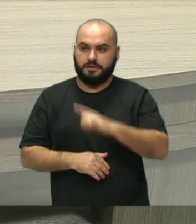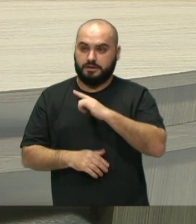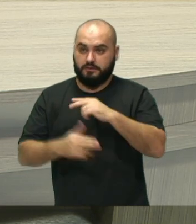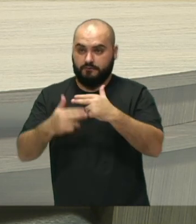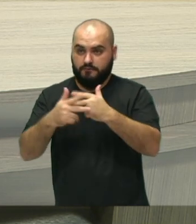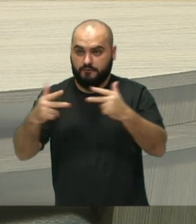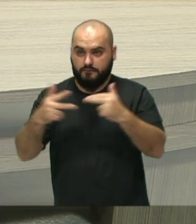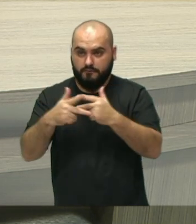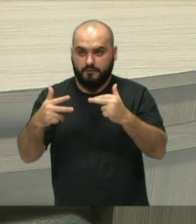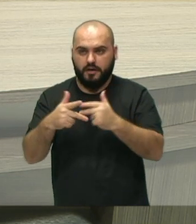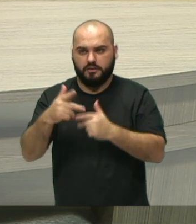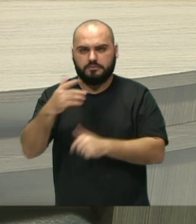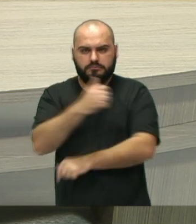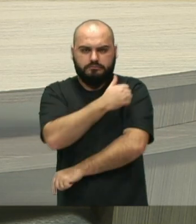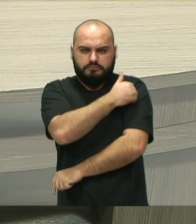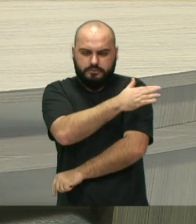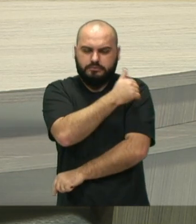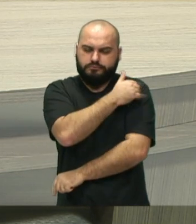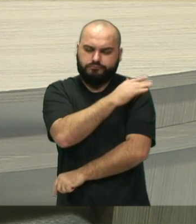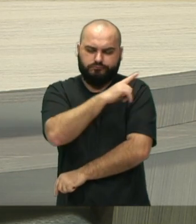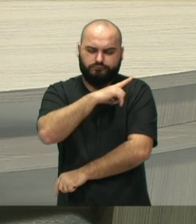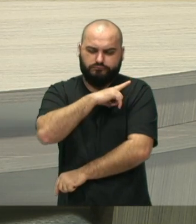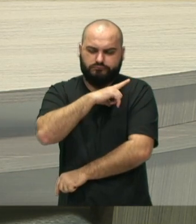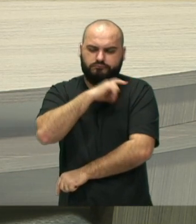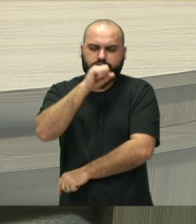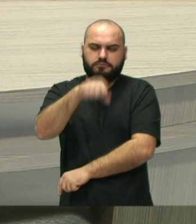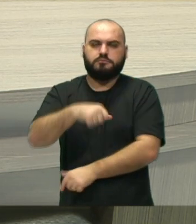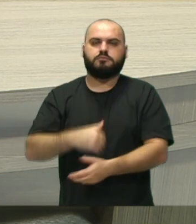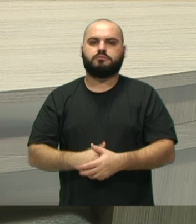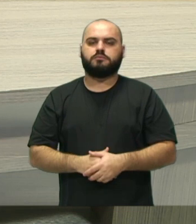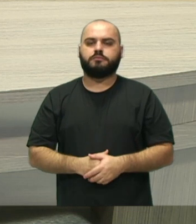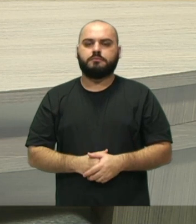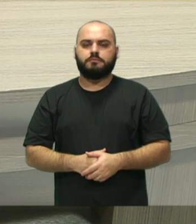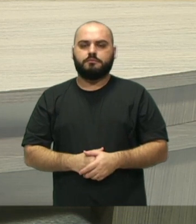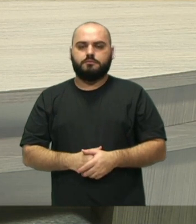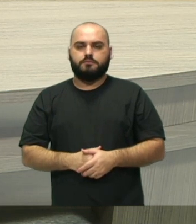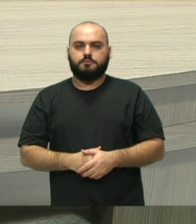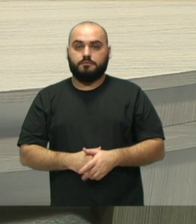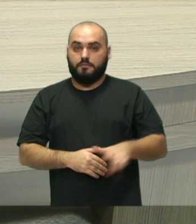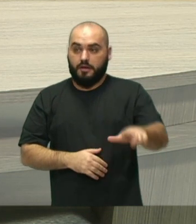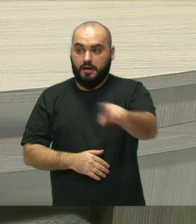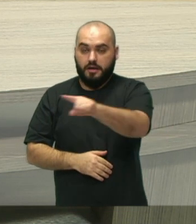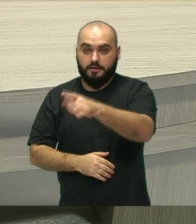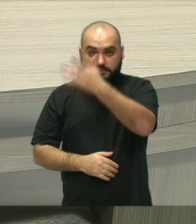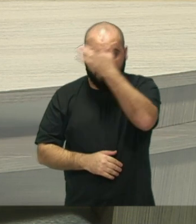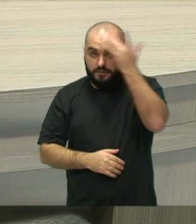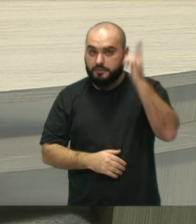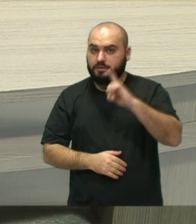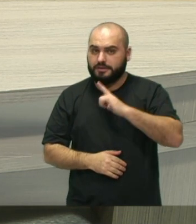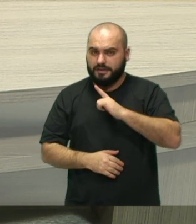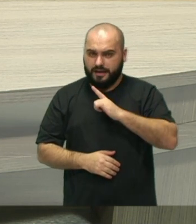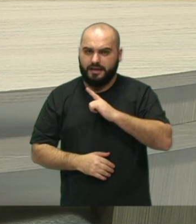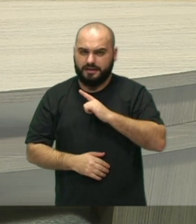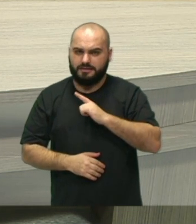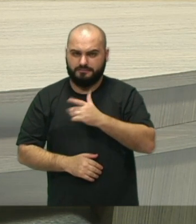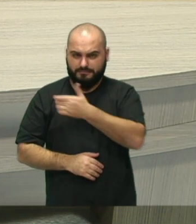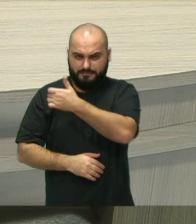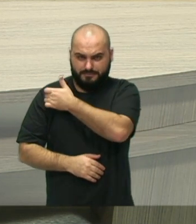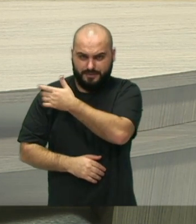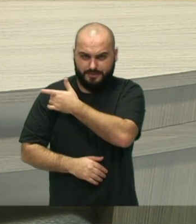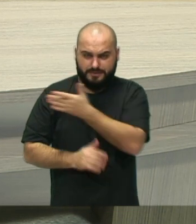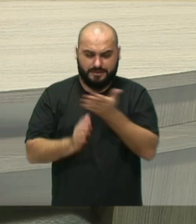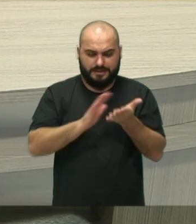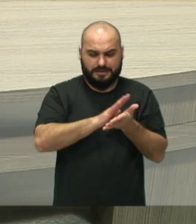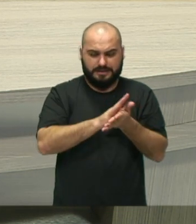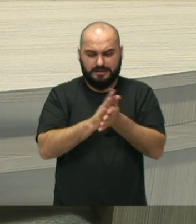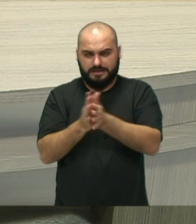pensamentos preconceituosos acerca disso. Também, essas pessoas também enfrentam um pouco desse problema.